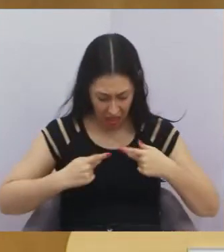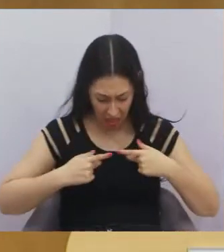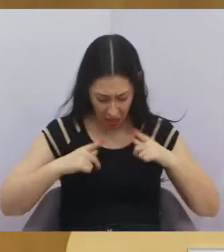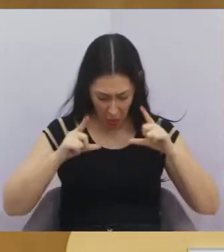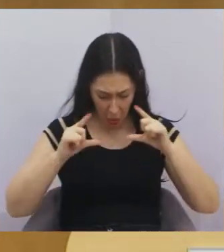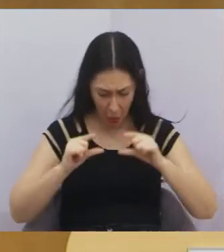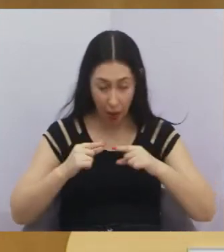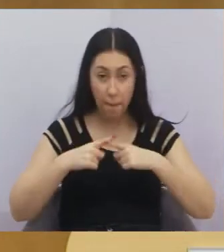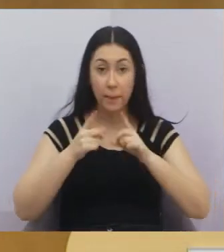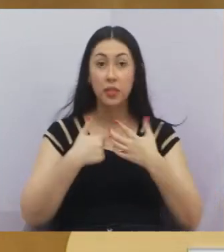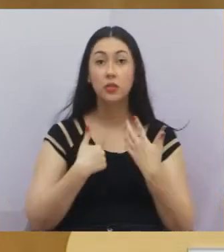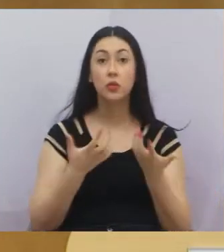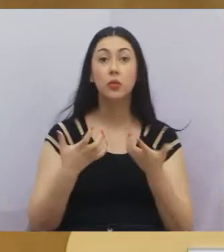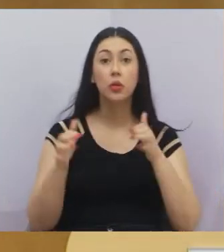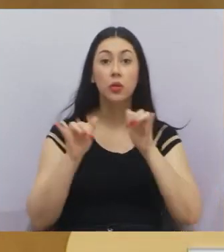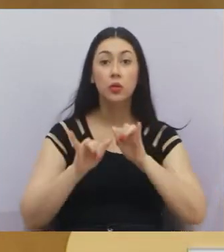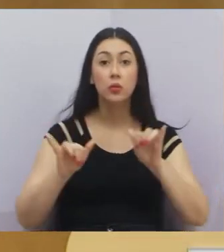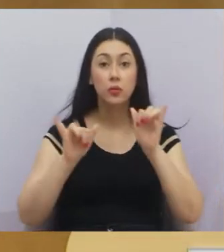que